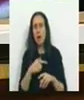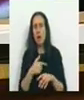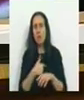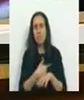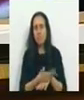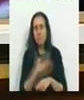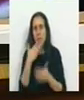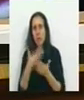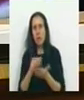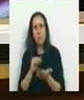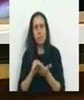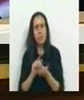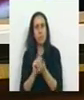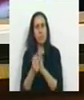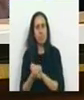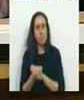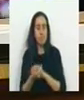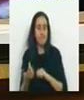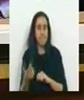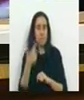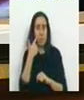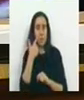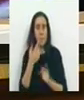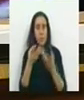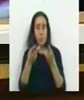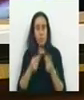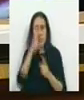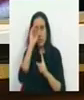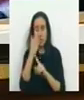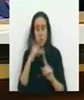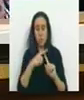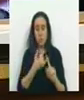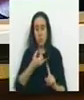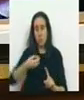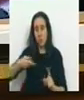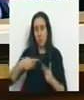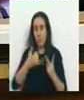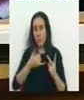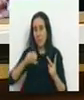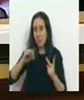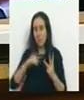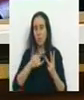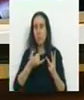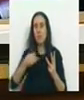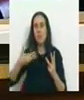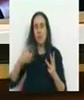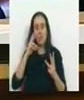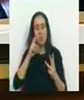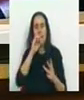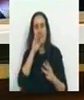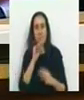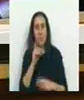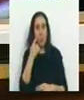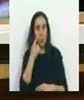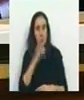em empobrecimento. E basta olhar para as dotações dos orçamentos de Estado de 2009, 2010 e 2011. Olha, Sr.